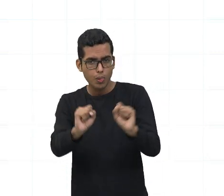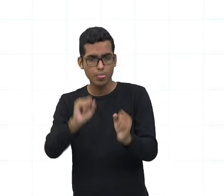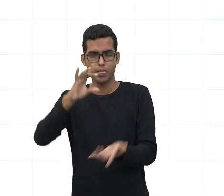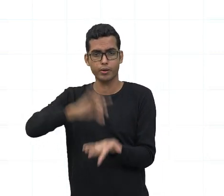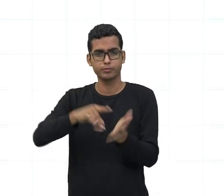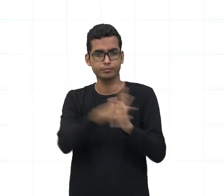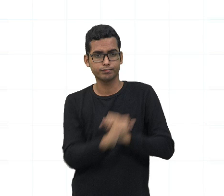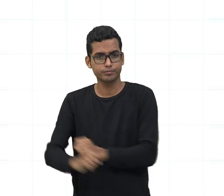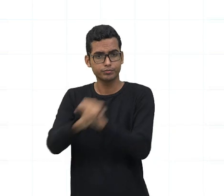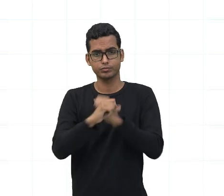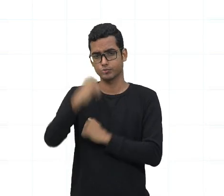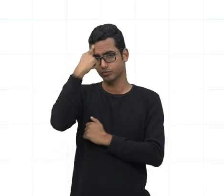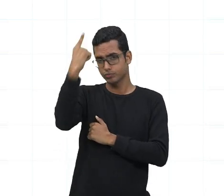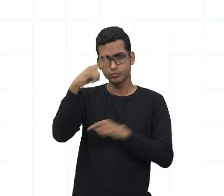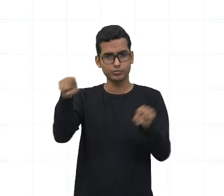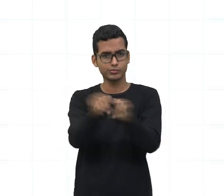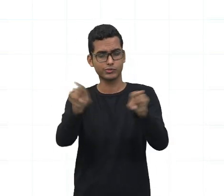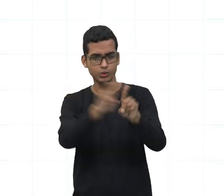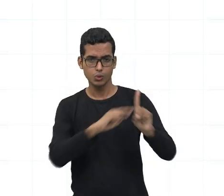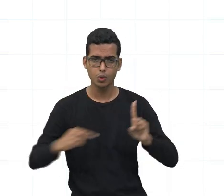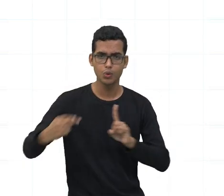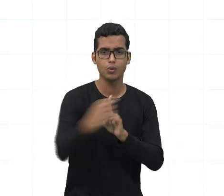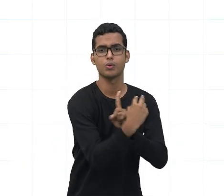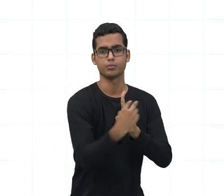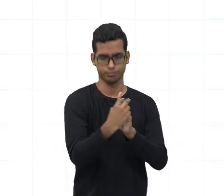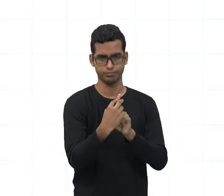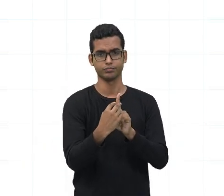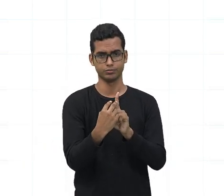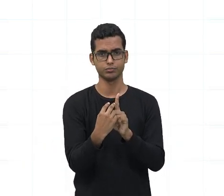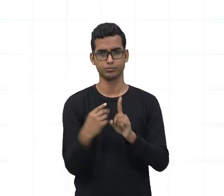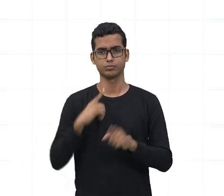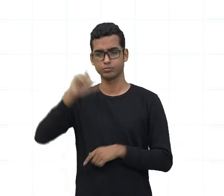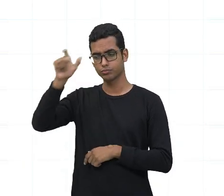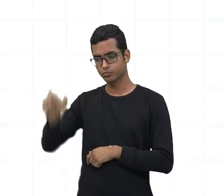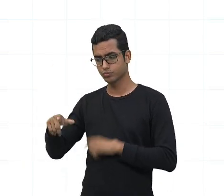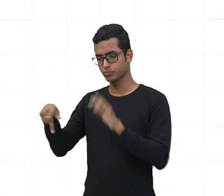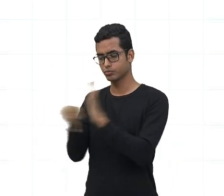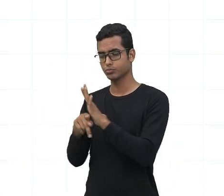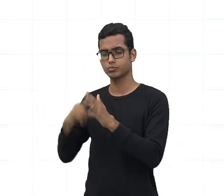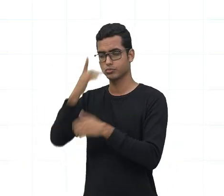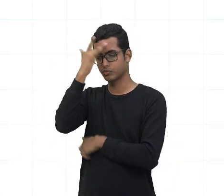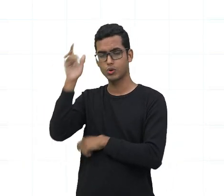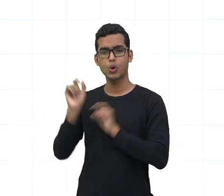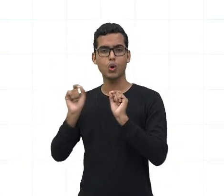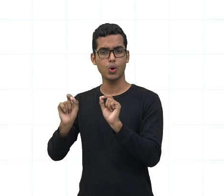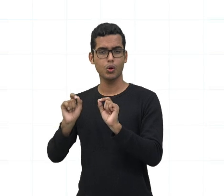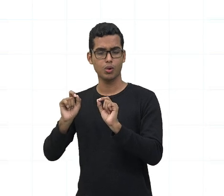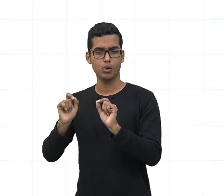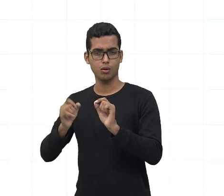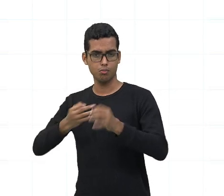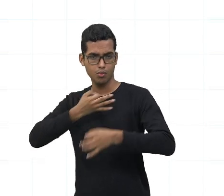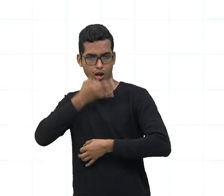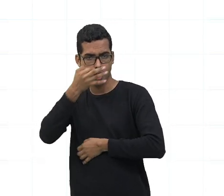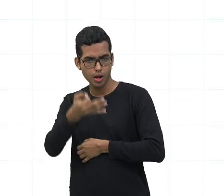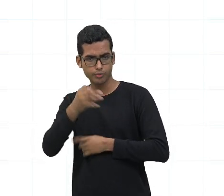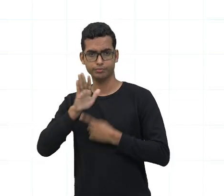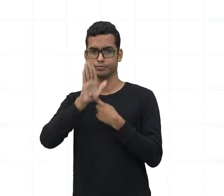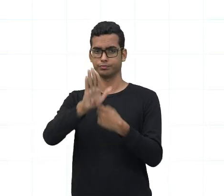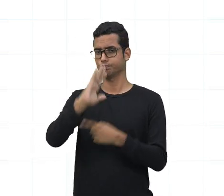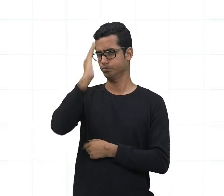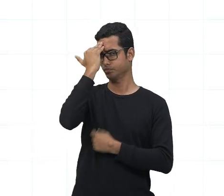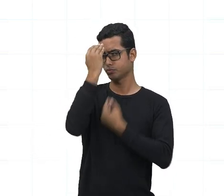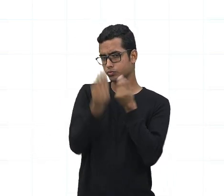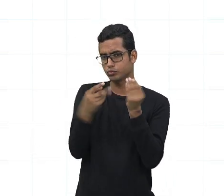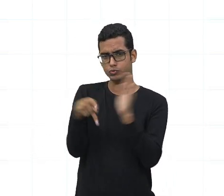uma ideia ou um ponto de vista por parte de quem argumenta. O argumento pode ser entendido